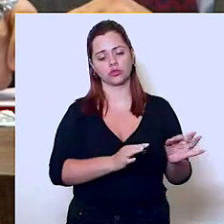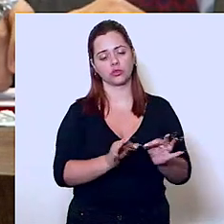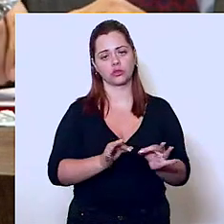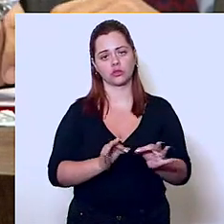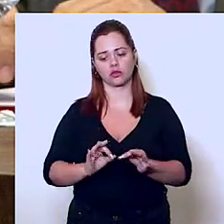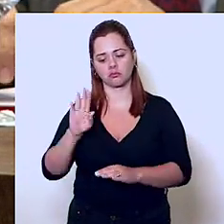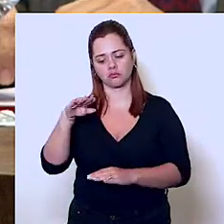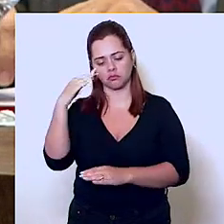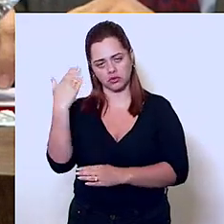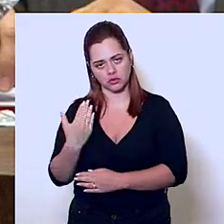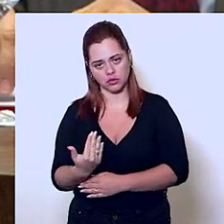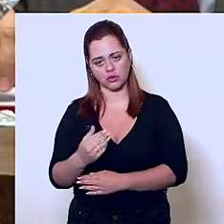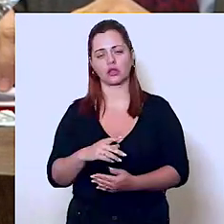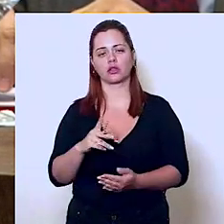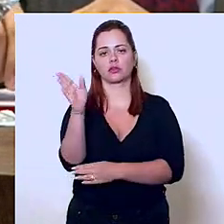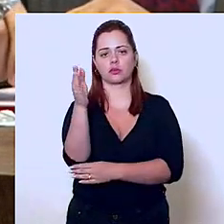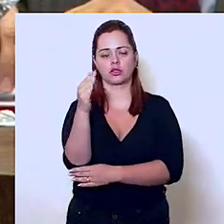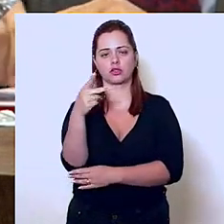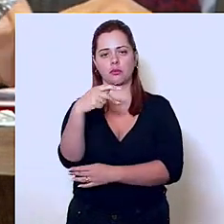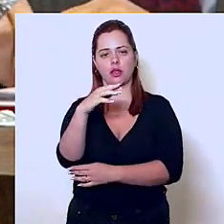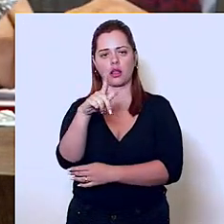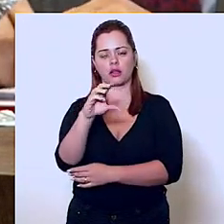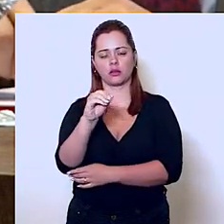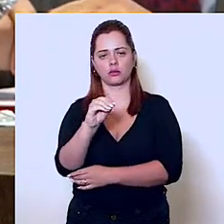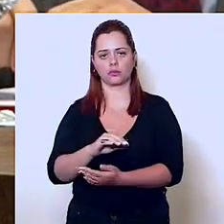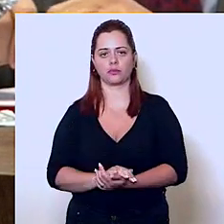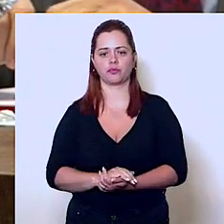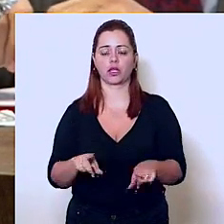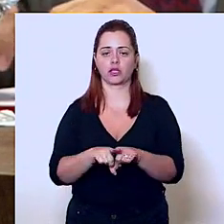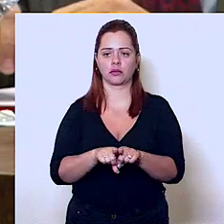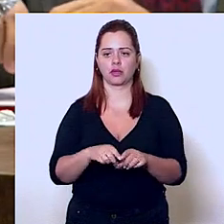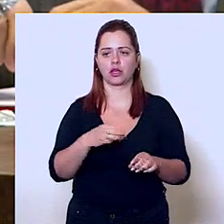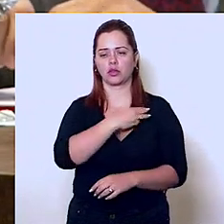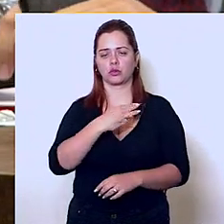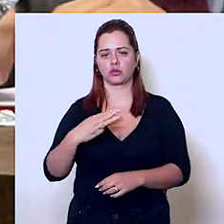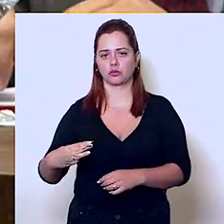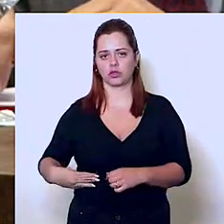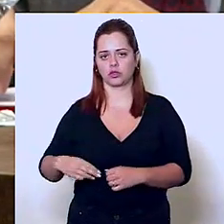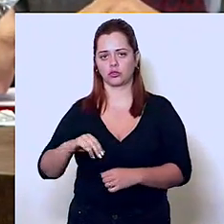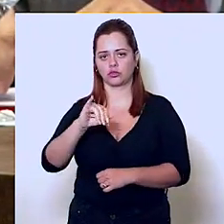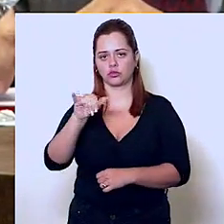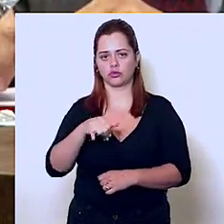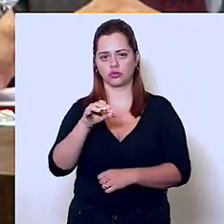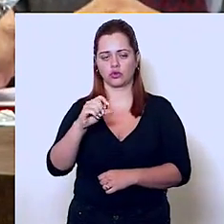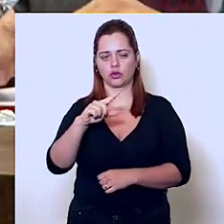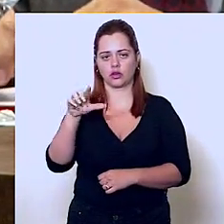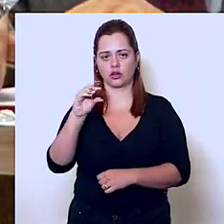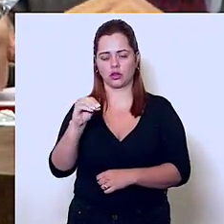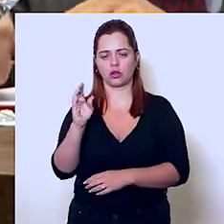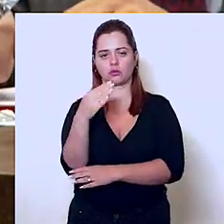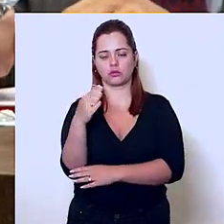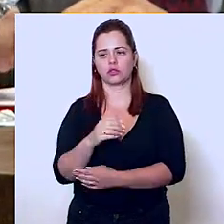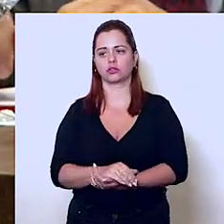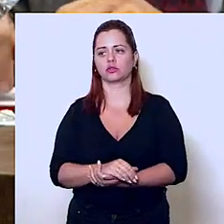ao embaixador Paulo Tarso, saudar também o ministro João Roma, cumprimentar o embaixador Simas, meu amigo